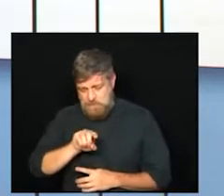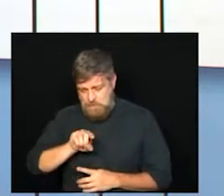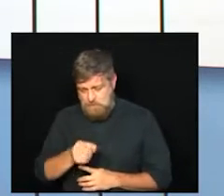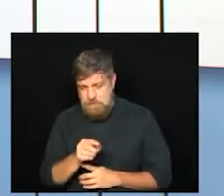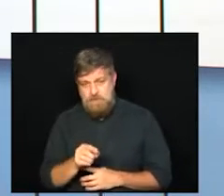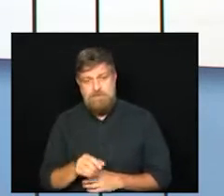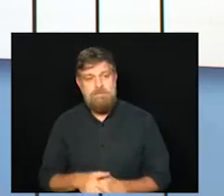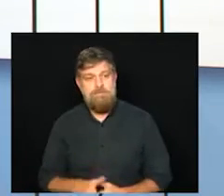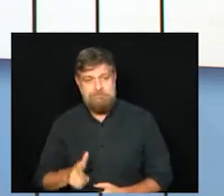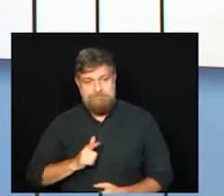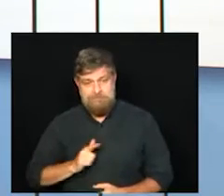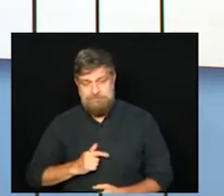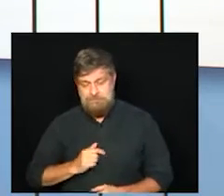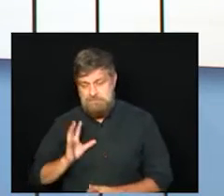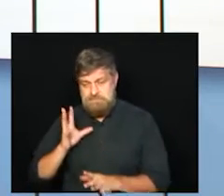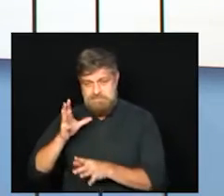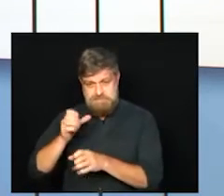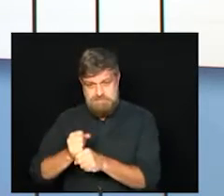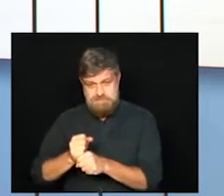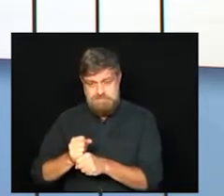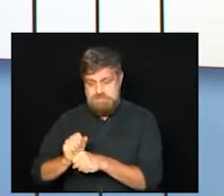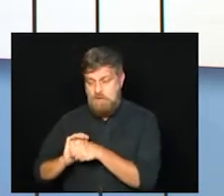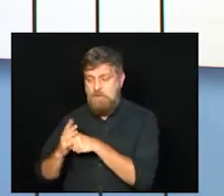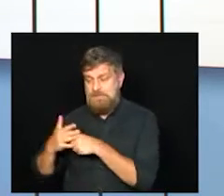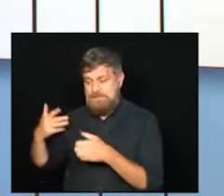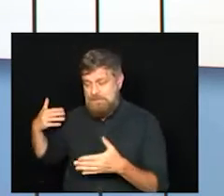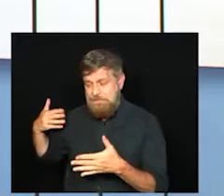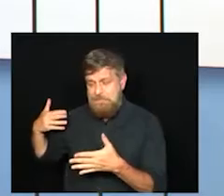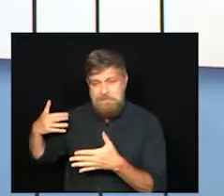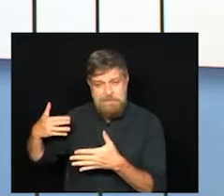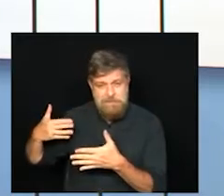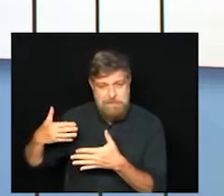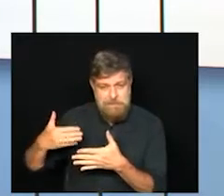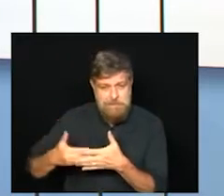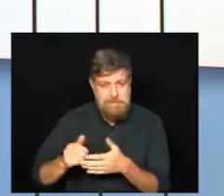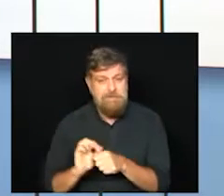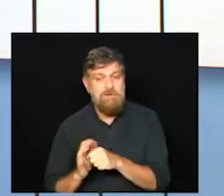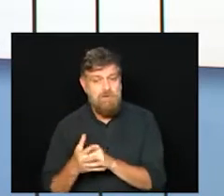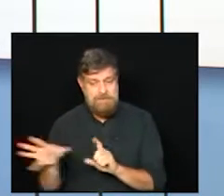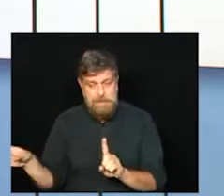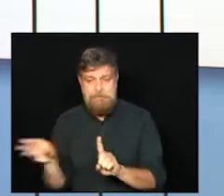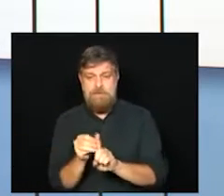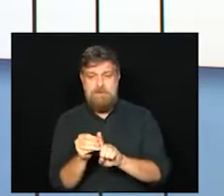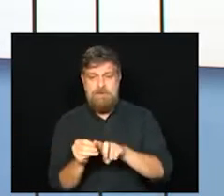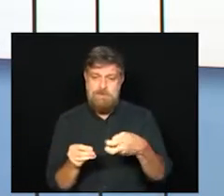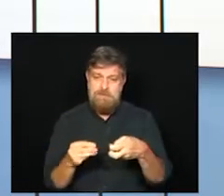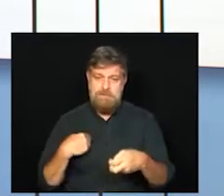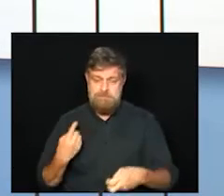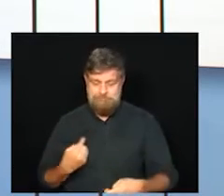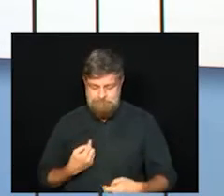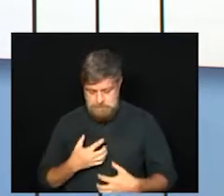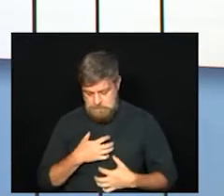565.748 óbitos acumulados desde o início da pandemia devido à Covid-19. Ficam aqui as